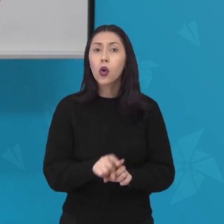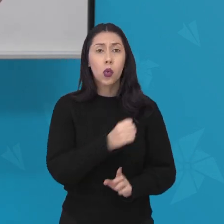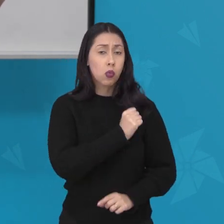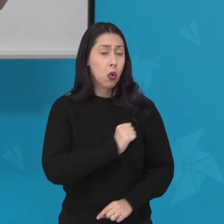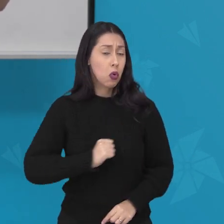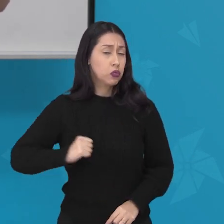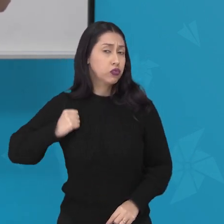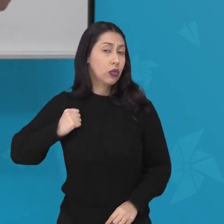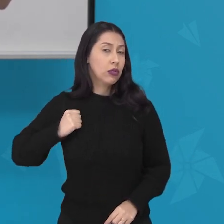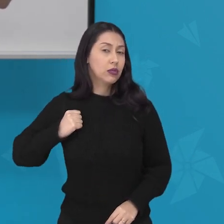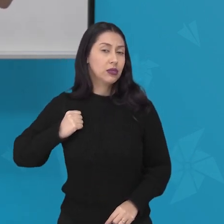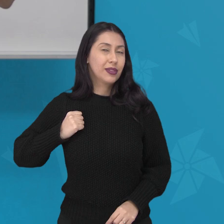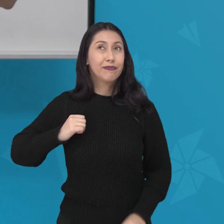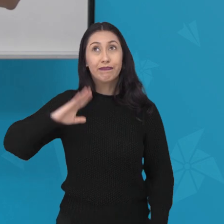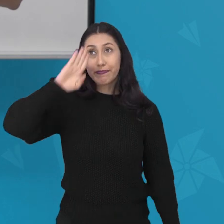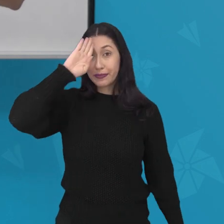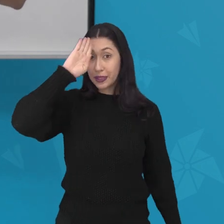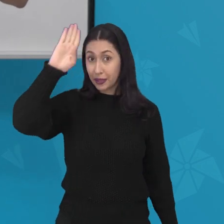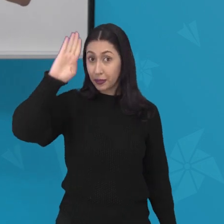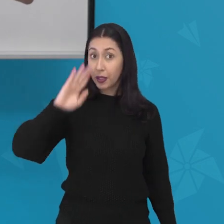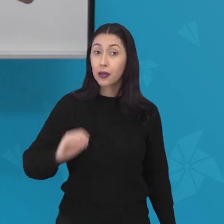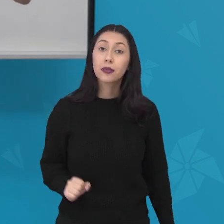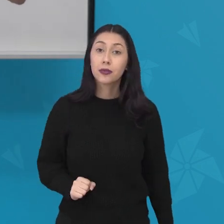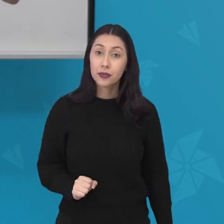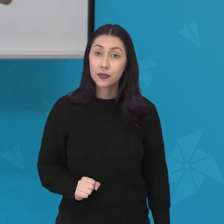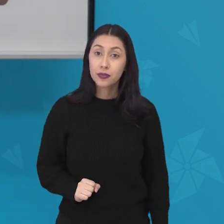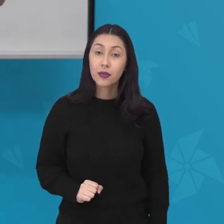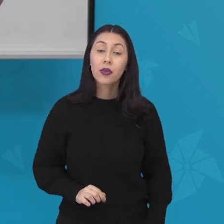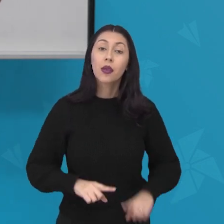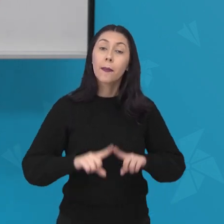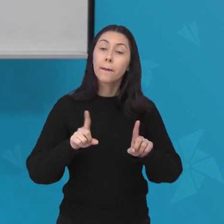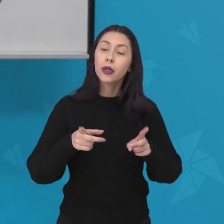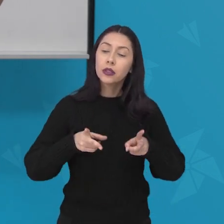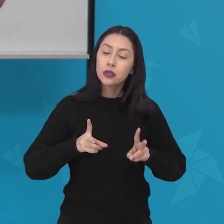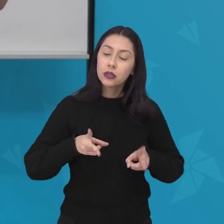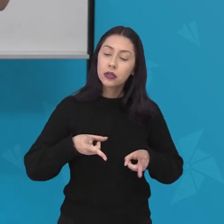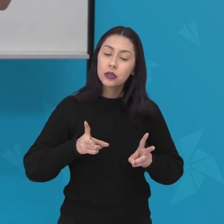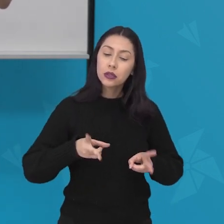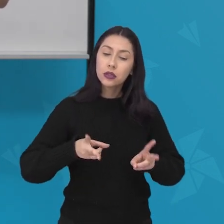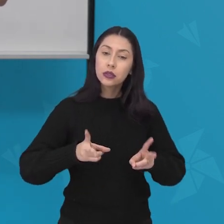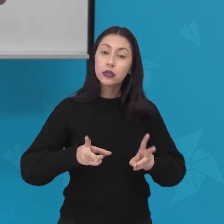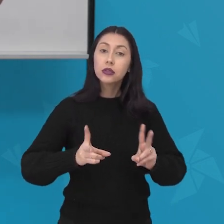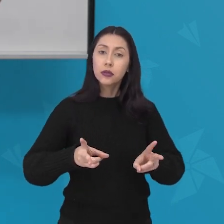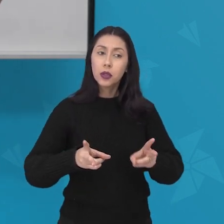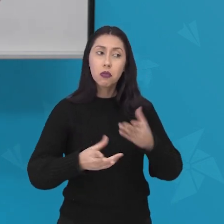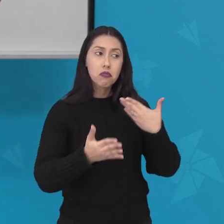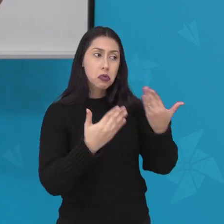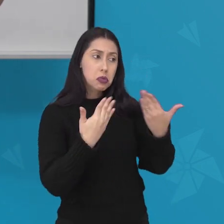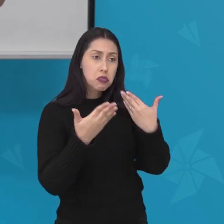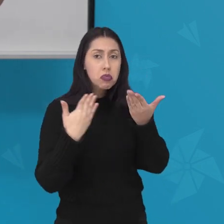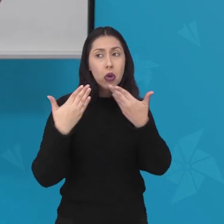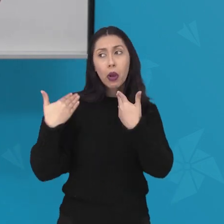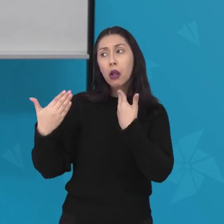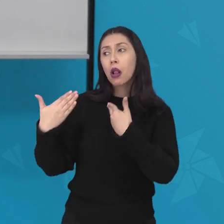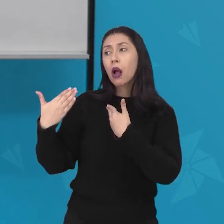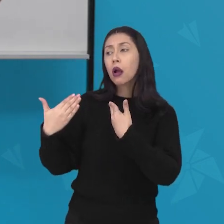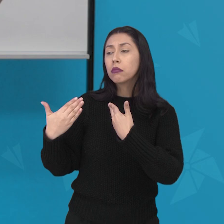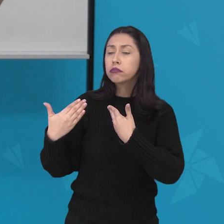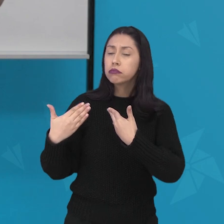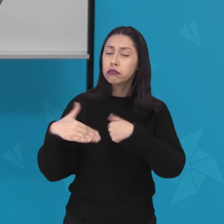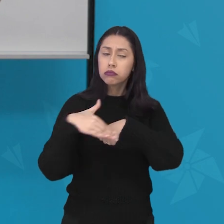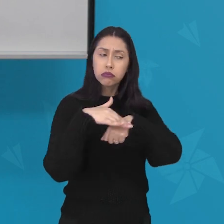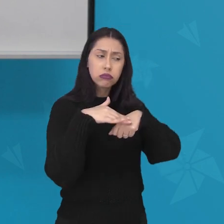o personagem central, e em todos os momentos eles estão dialogando entre